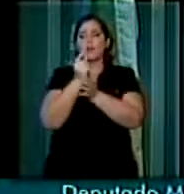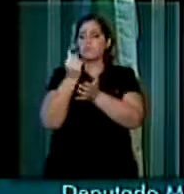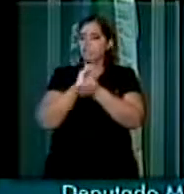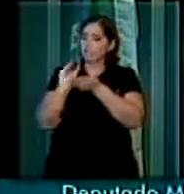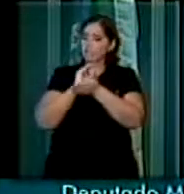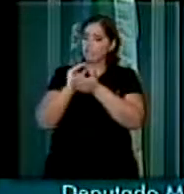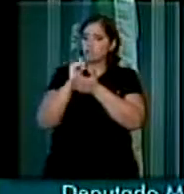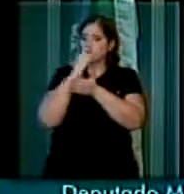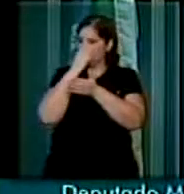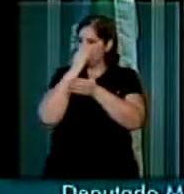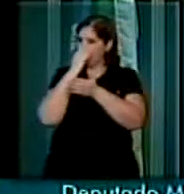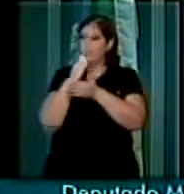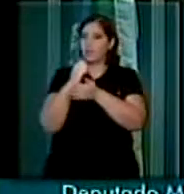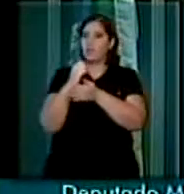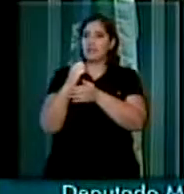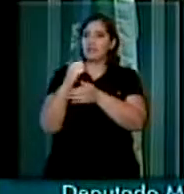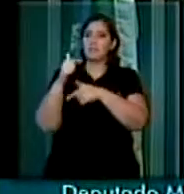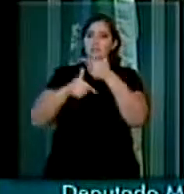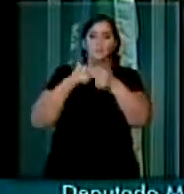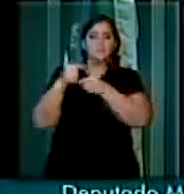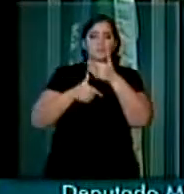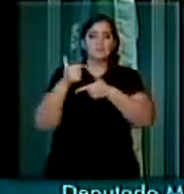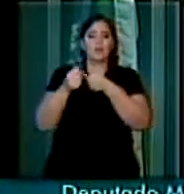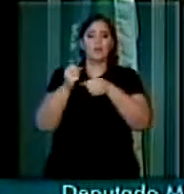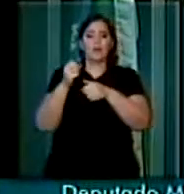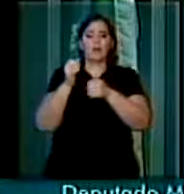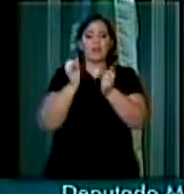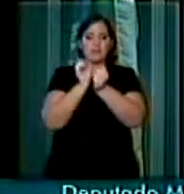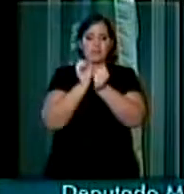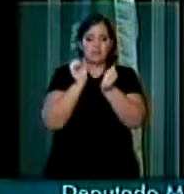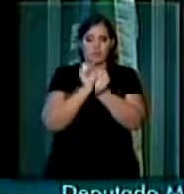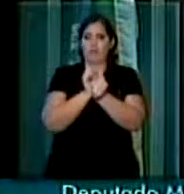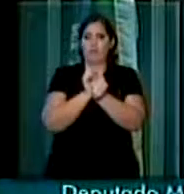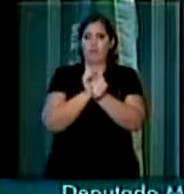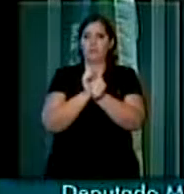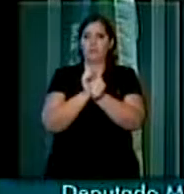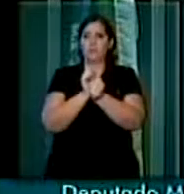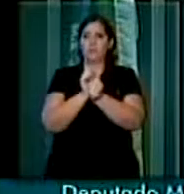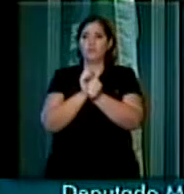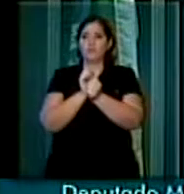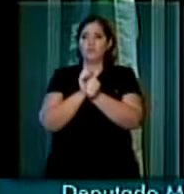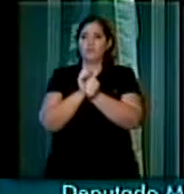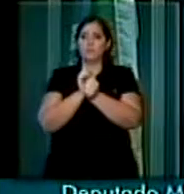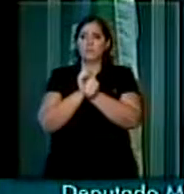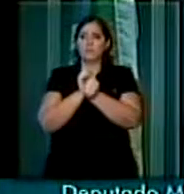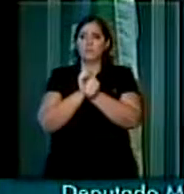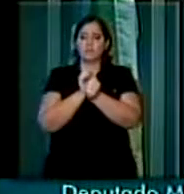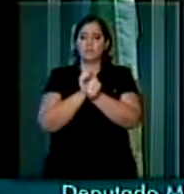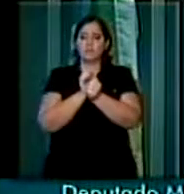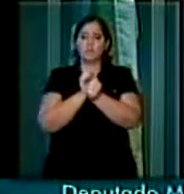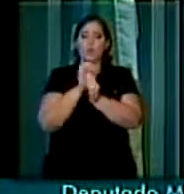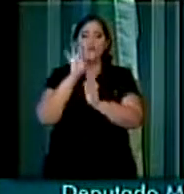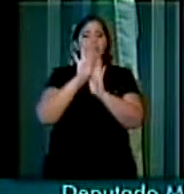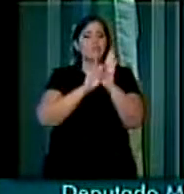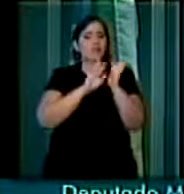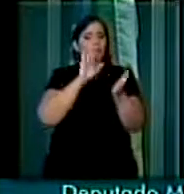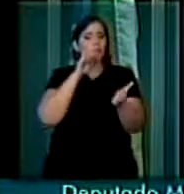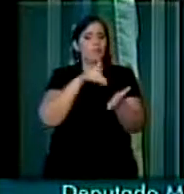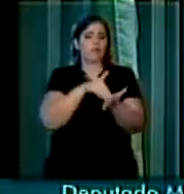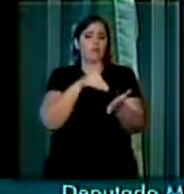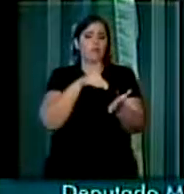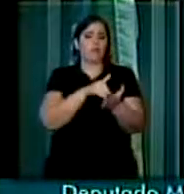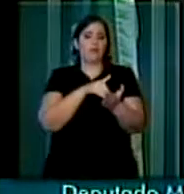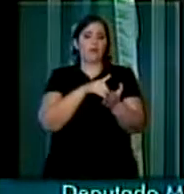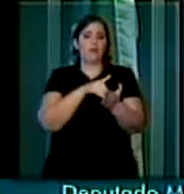trabalho escravo, que esses também se tornem inelegíveis. O texto final